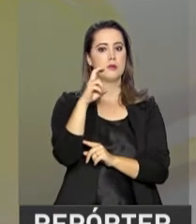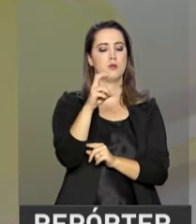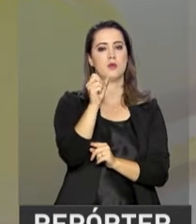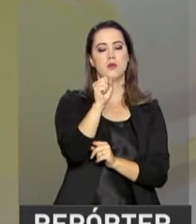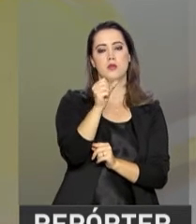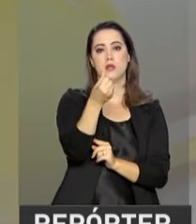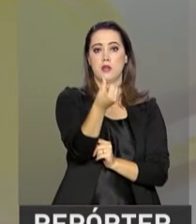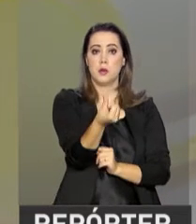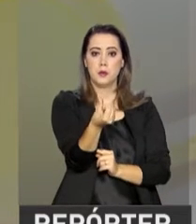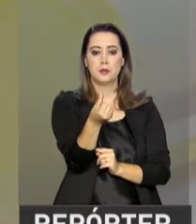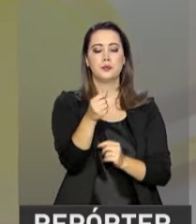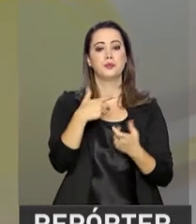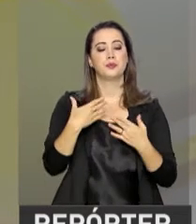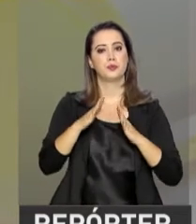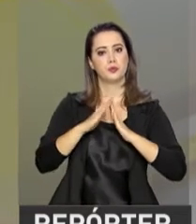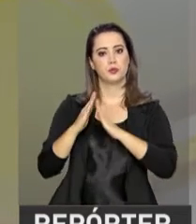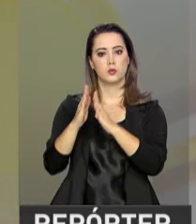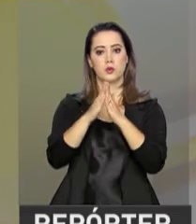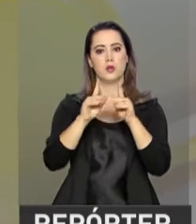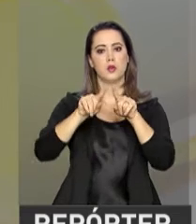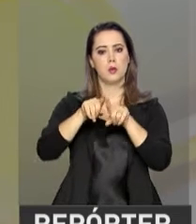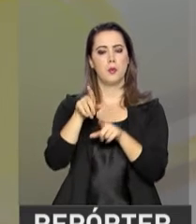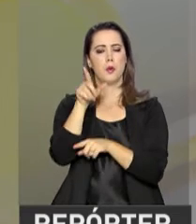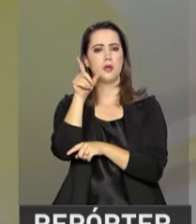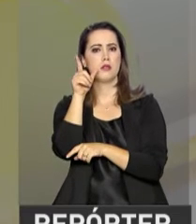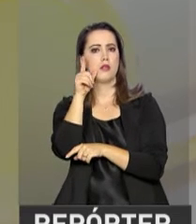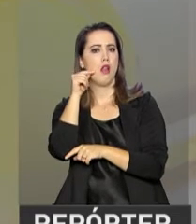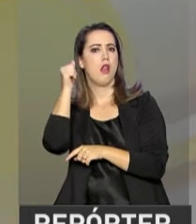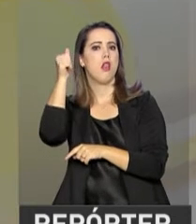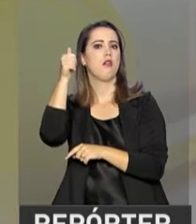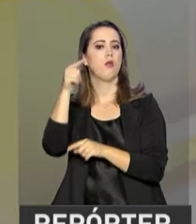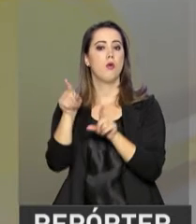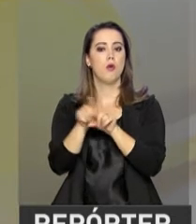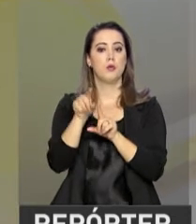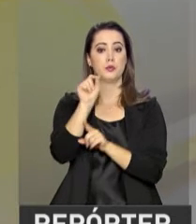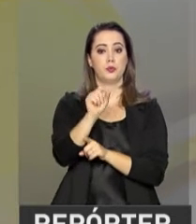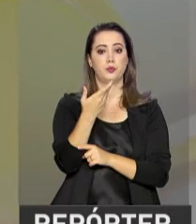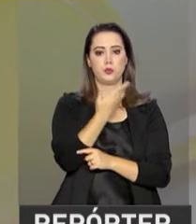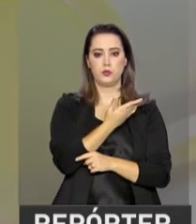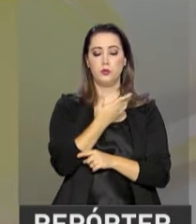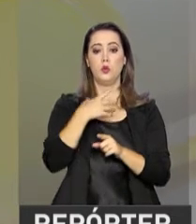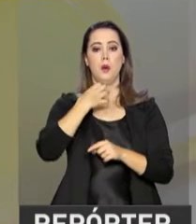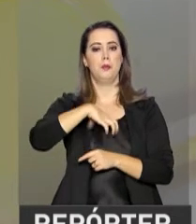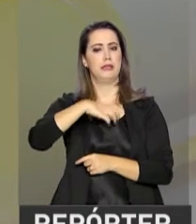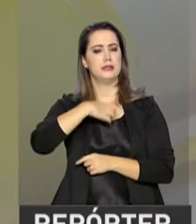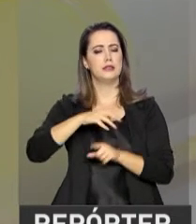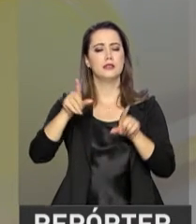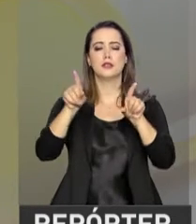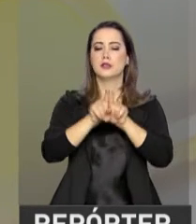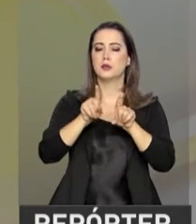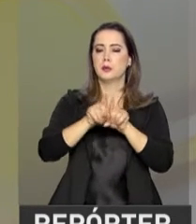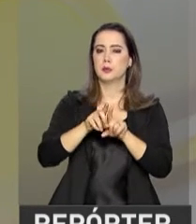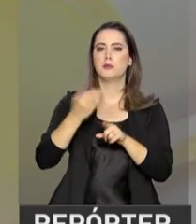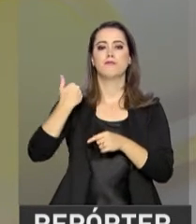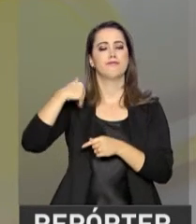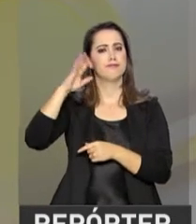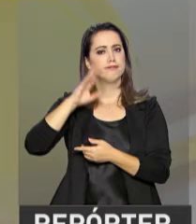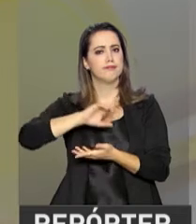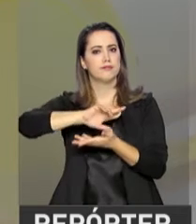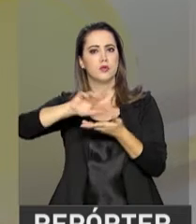unidades seguido de alagoas com três mil e novecentas e bahia com 2839